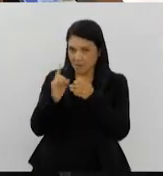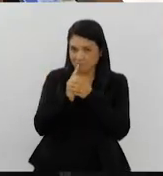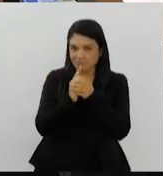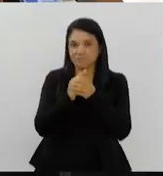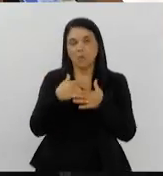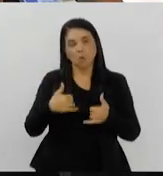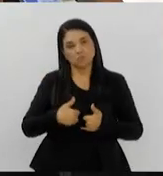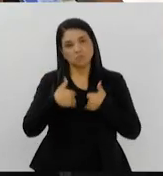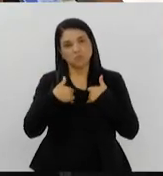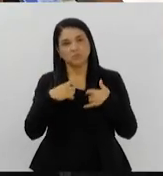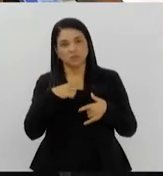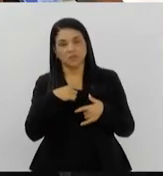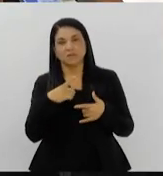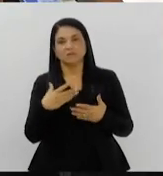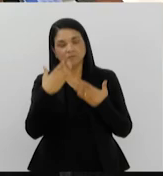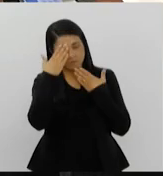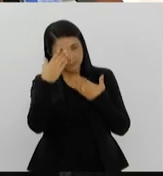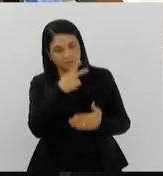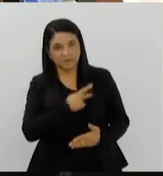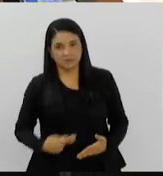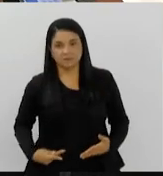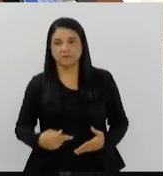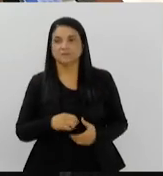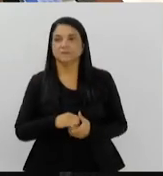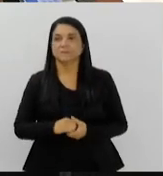honrada. É isso. Obrigada, presidenta.